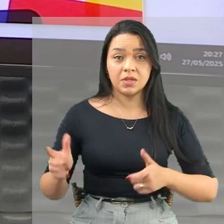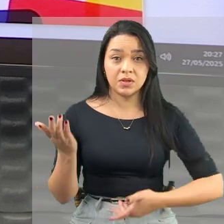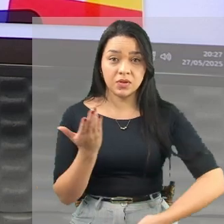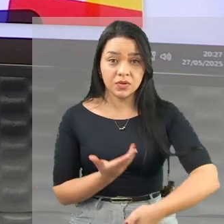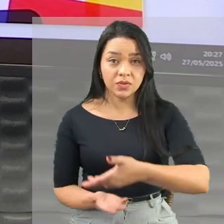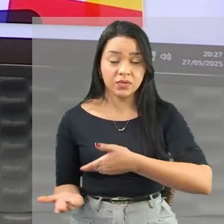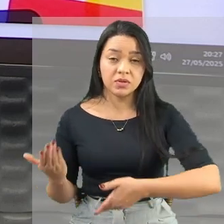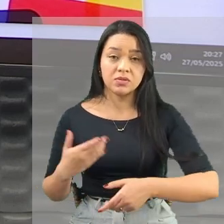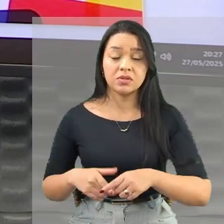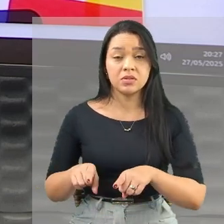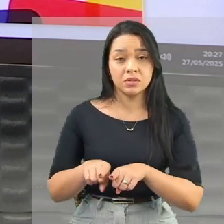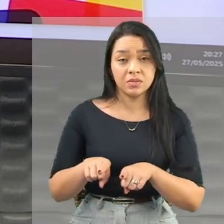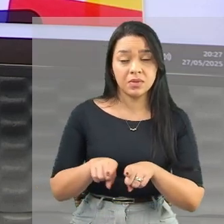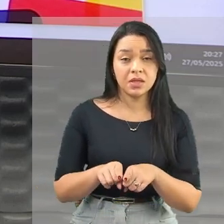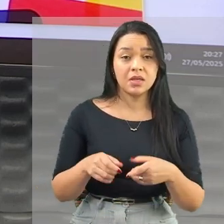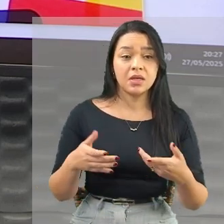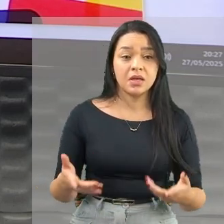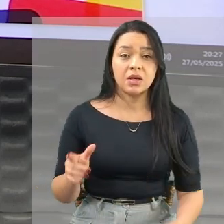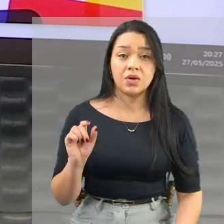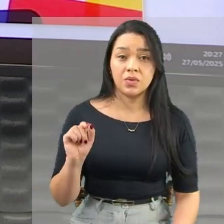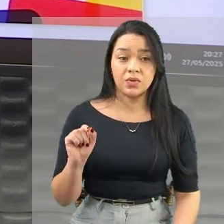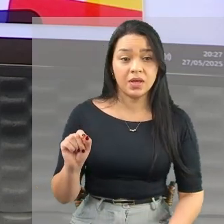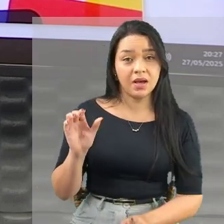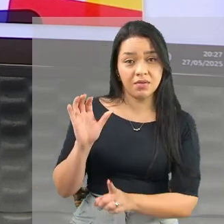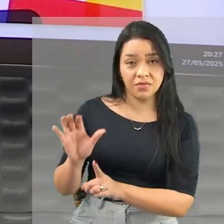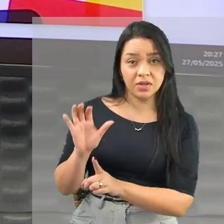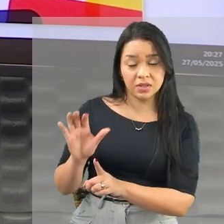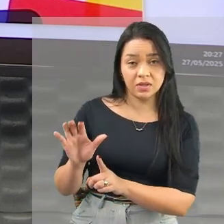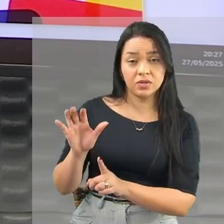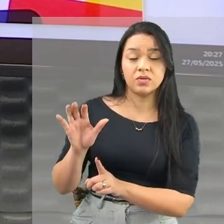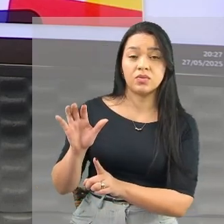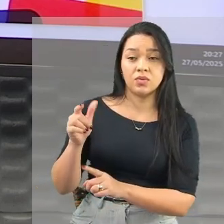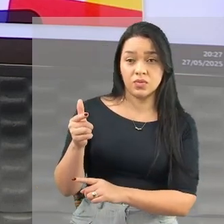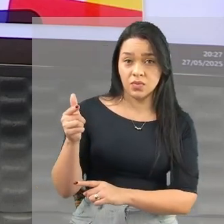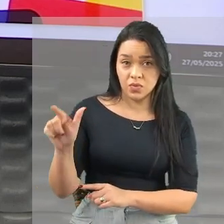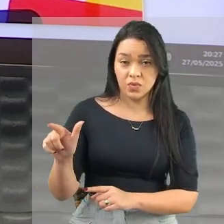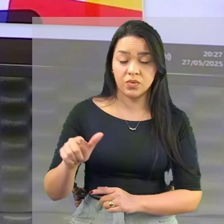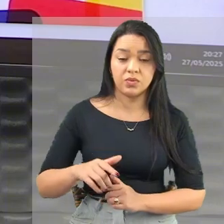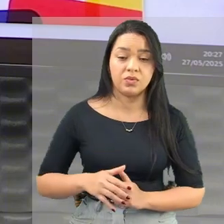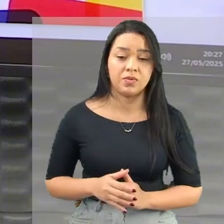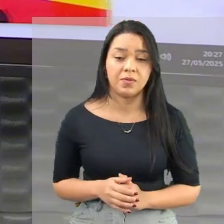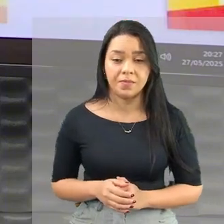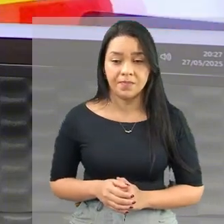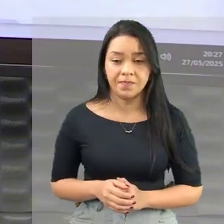que um acaba afetando, influenciando diretamente o outro.